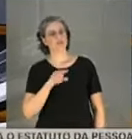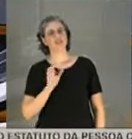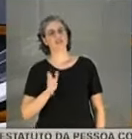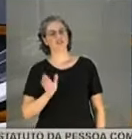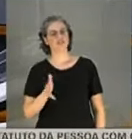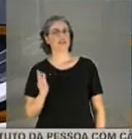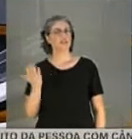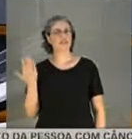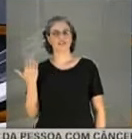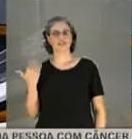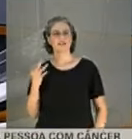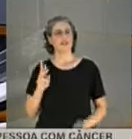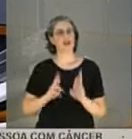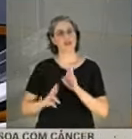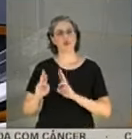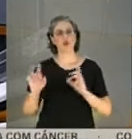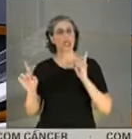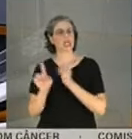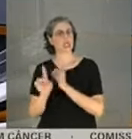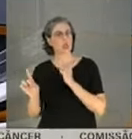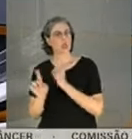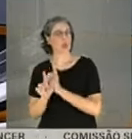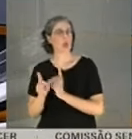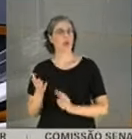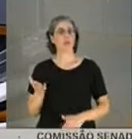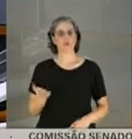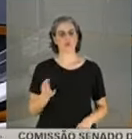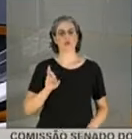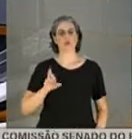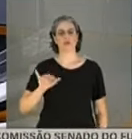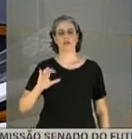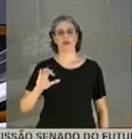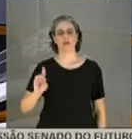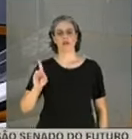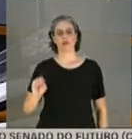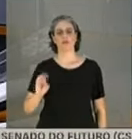já esteve em encontros com o senhor Ricardo Barros?